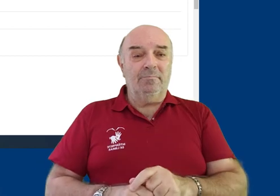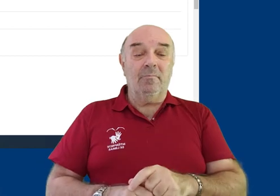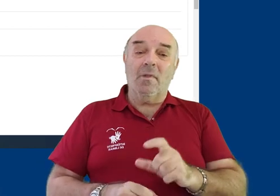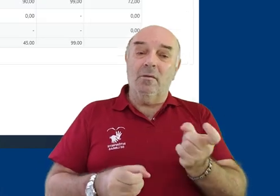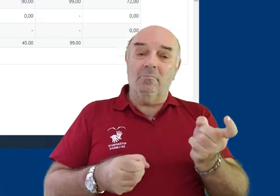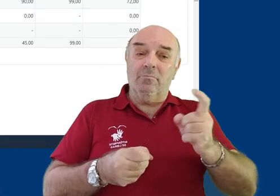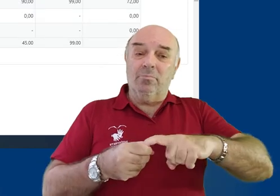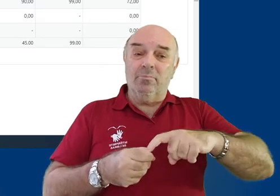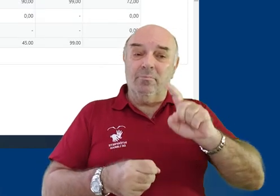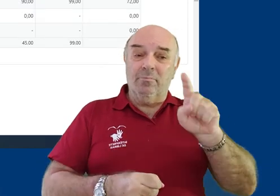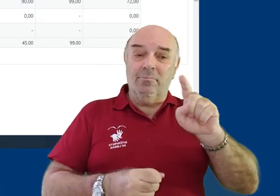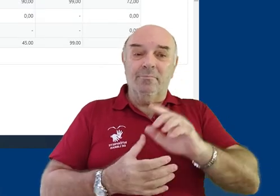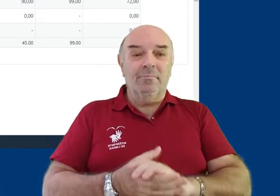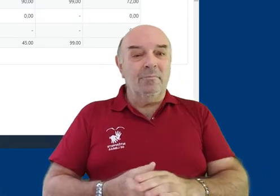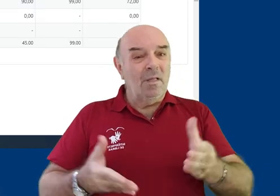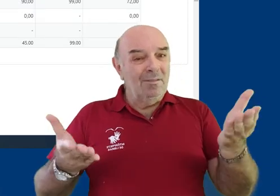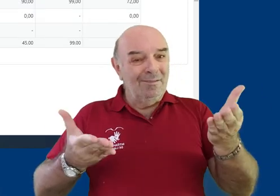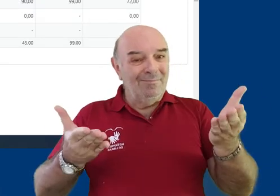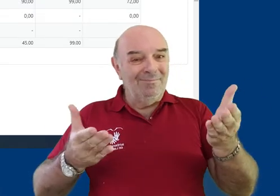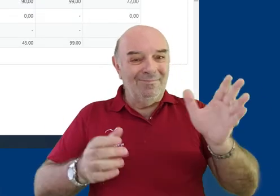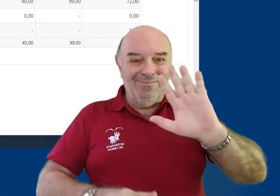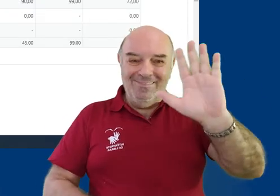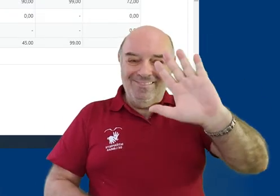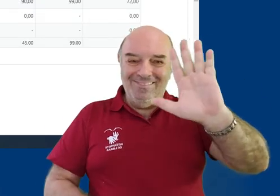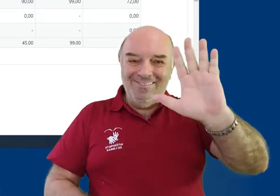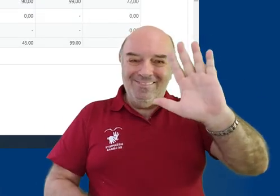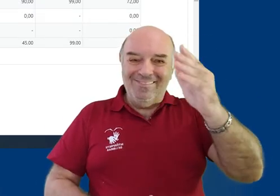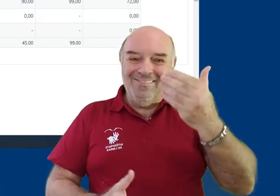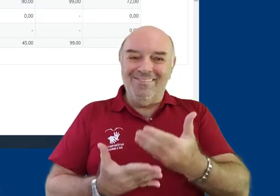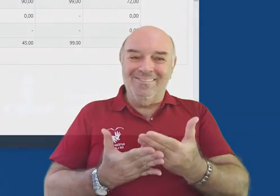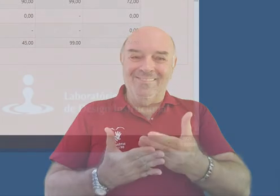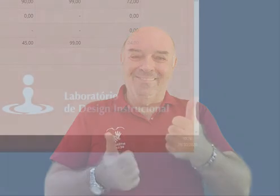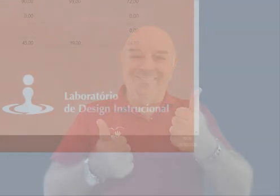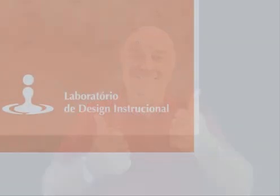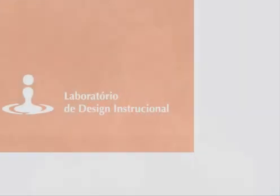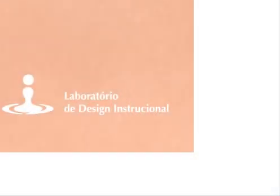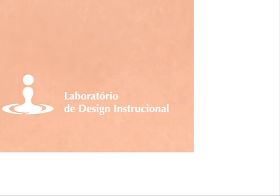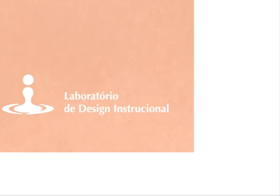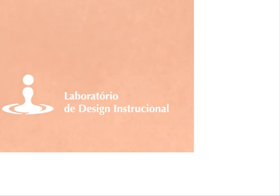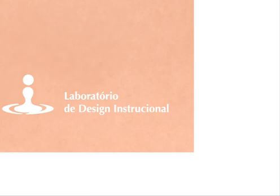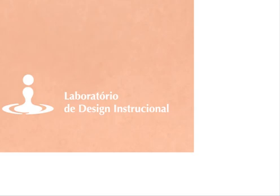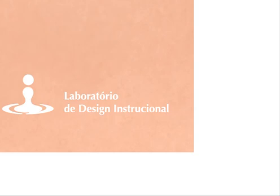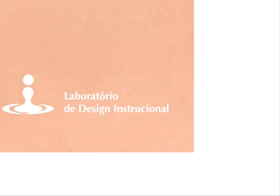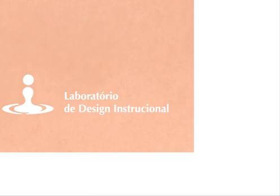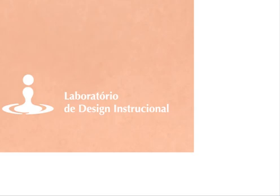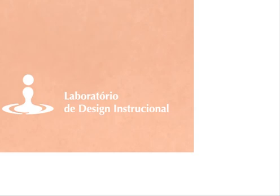computador. Clicamos no botão Retornar. Isso é tudo. Até a próxima aula.